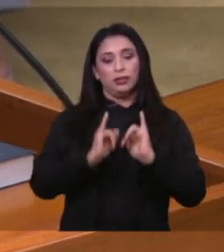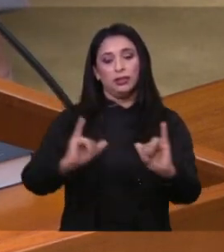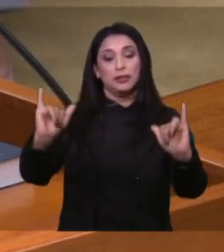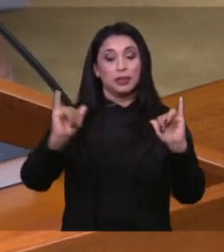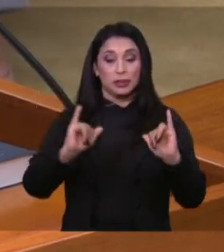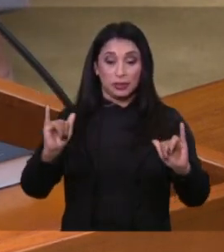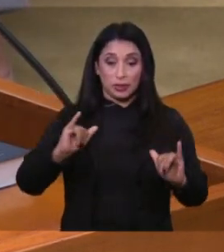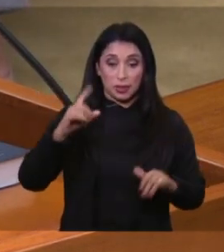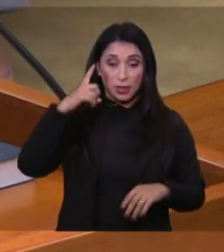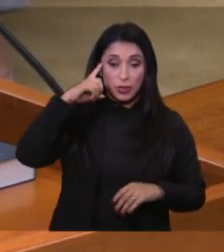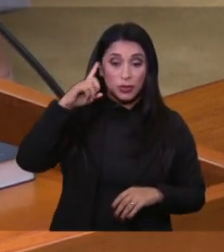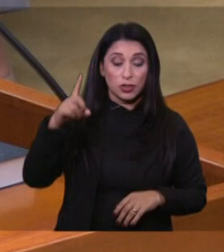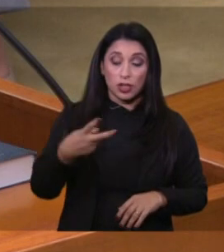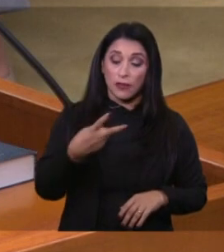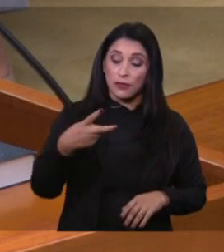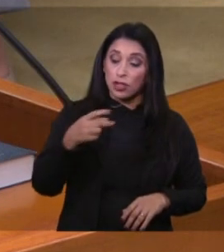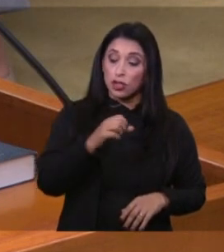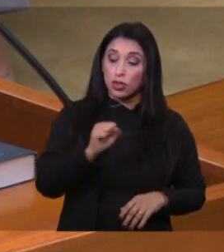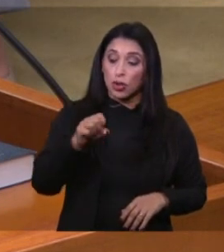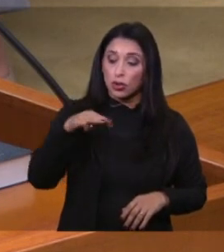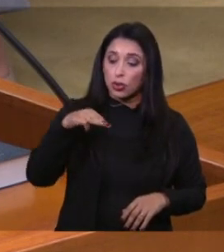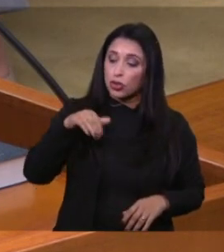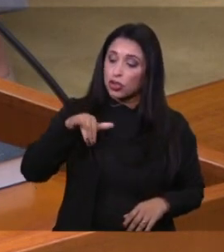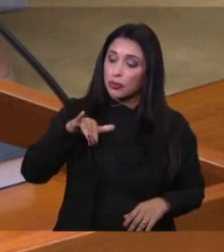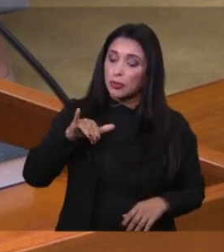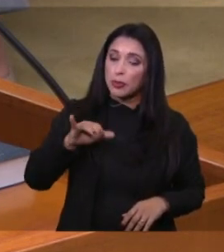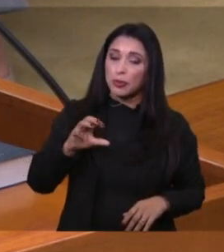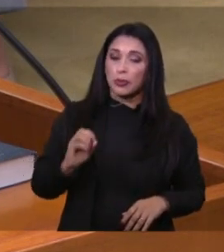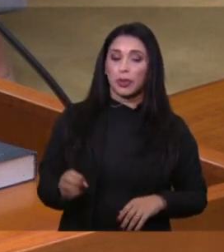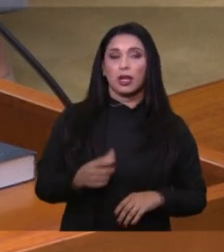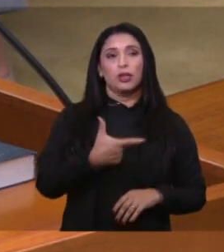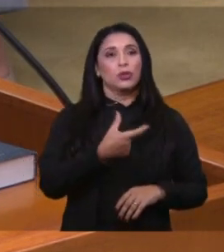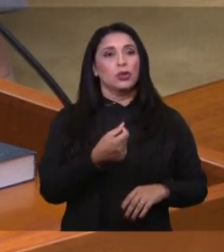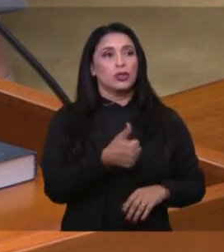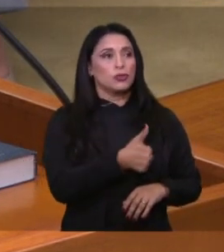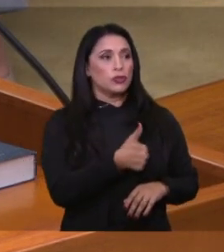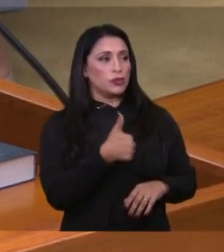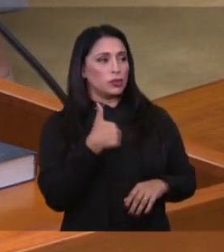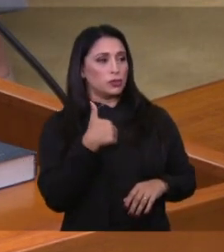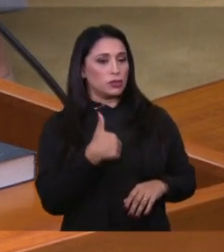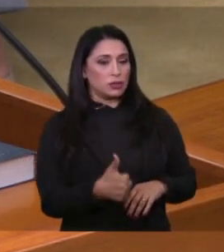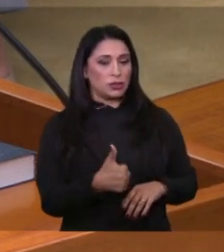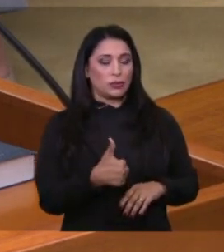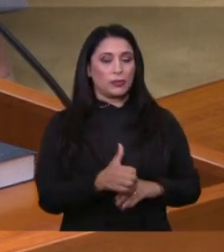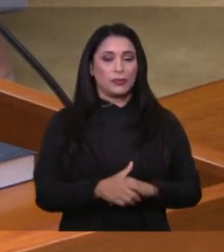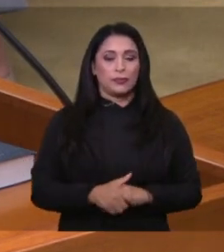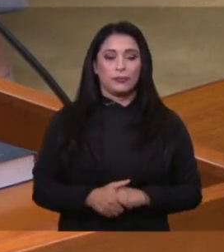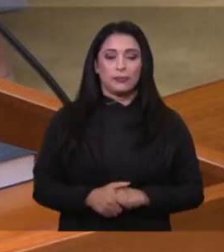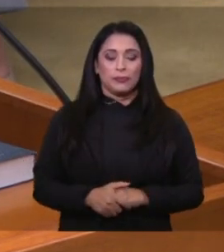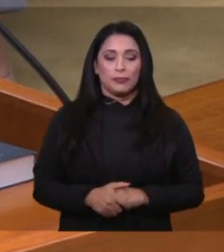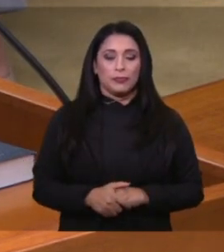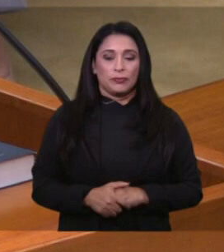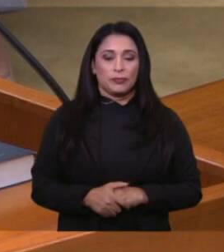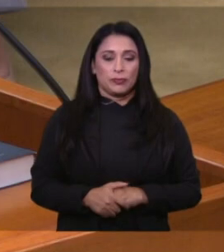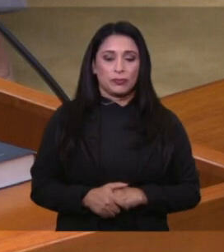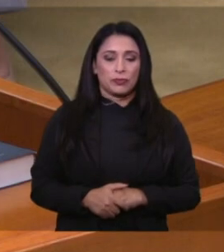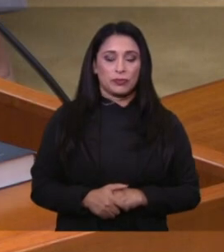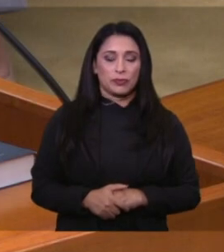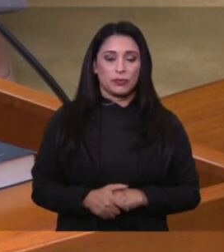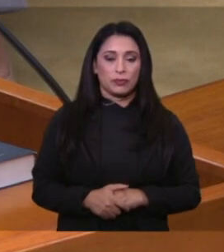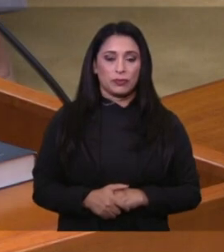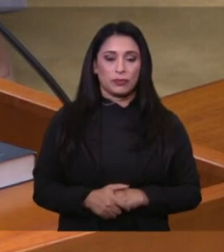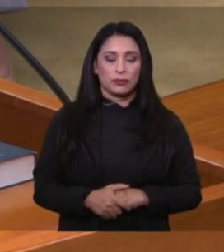dia 28 de maio de 2021 foi remetido